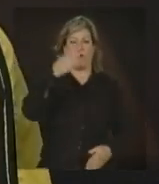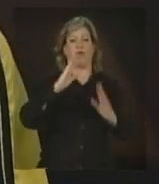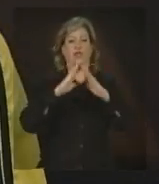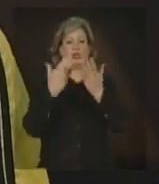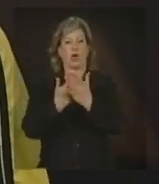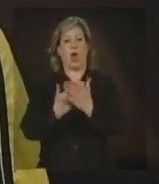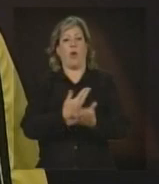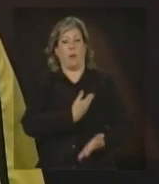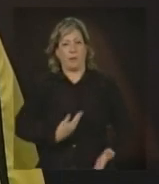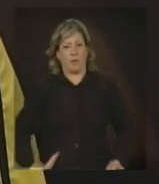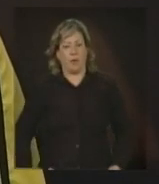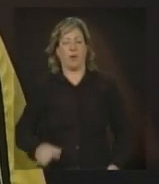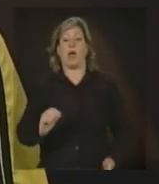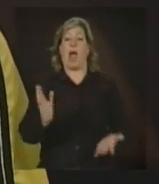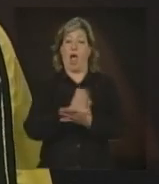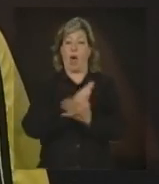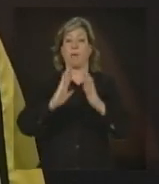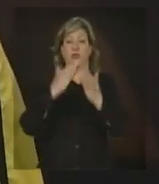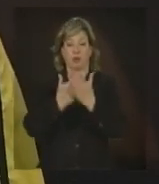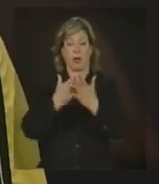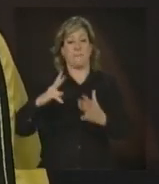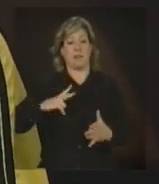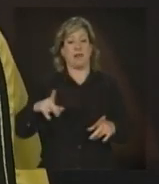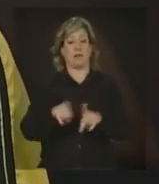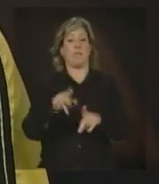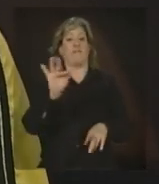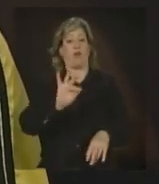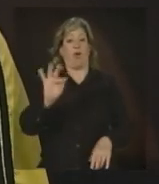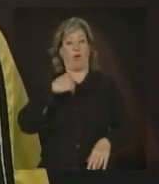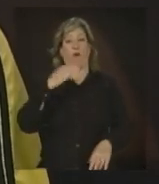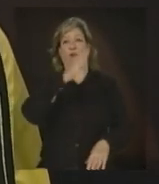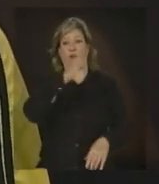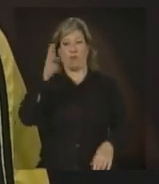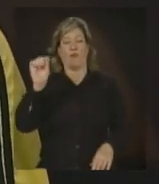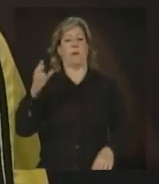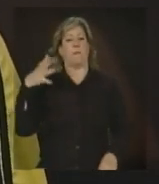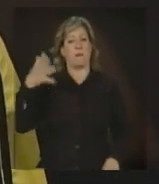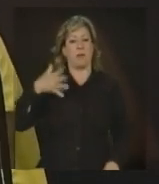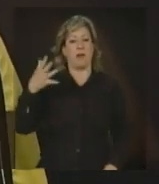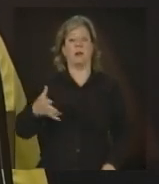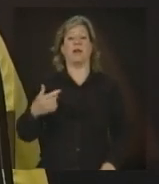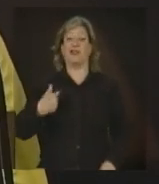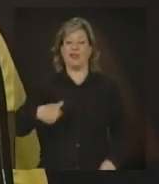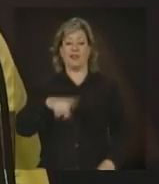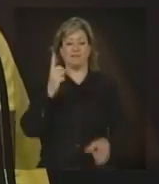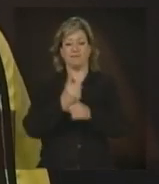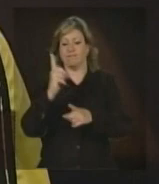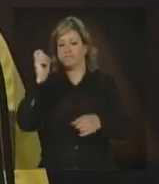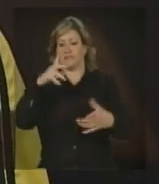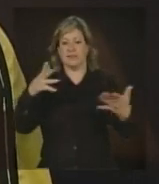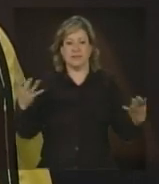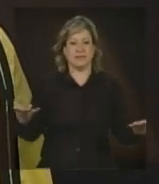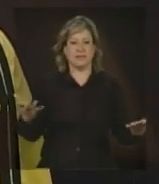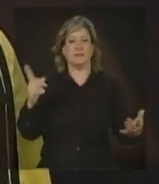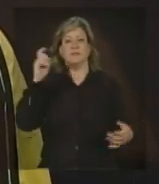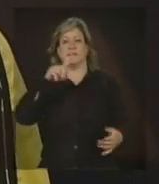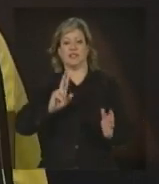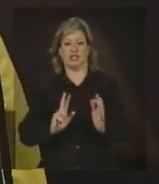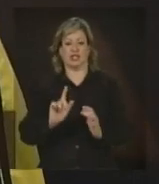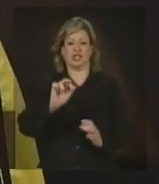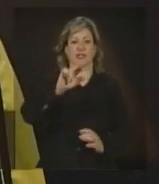públicas, até algumas particulares eu já fui faculdade, e a gente encontra essa dificuldade de